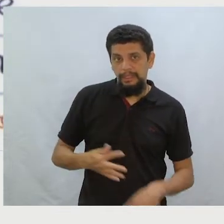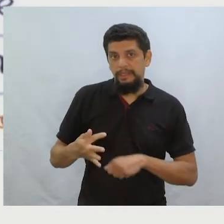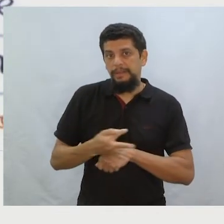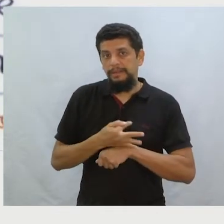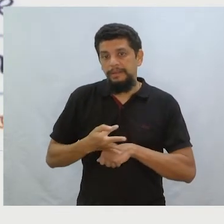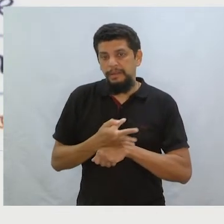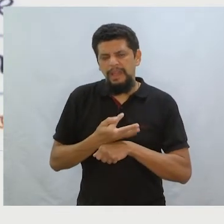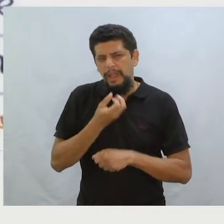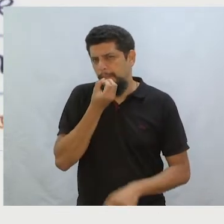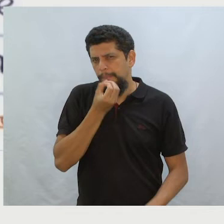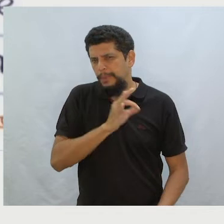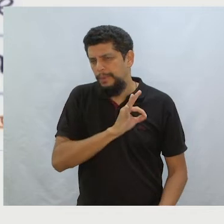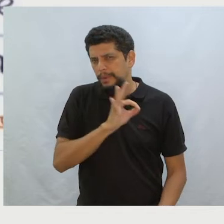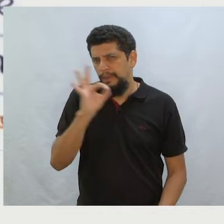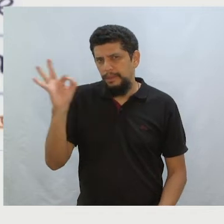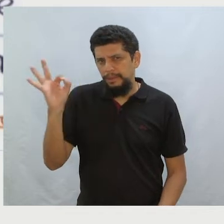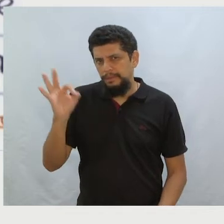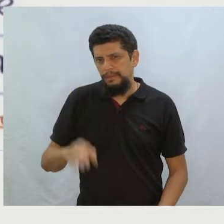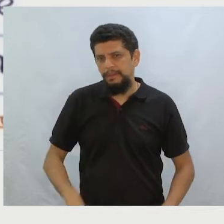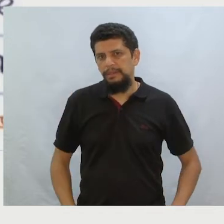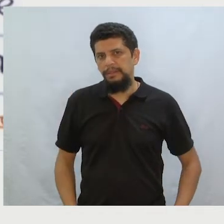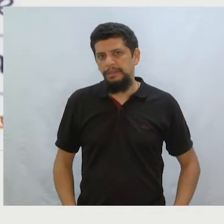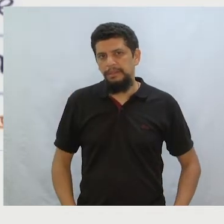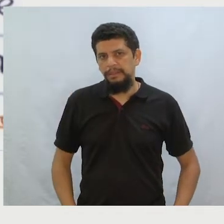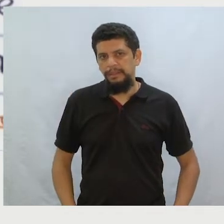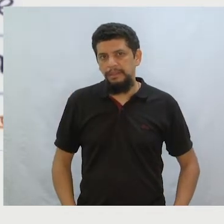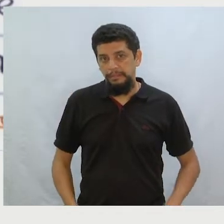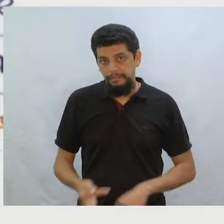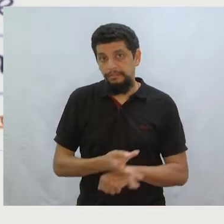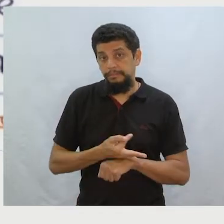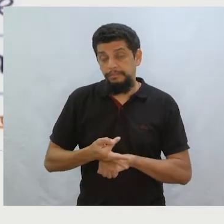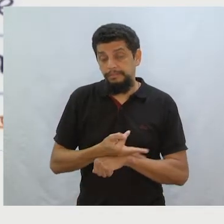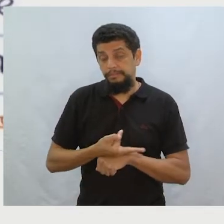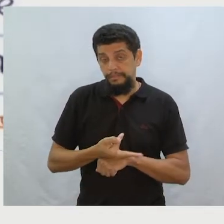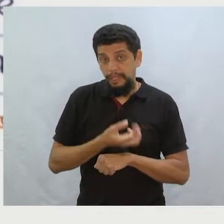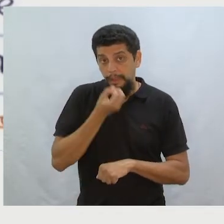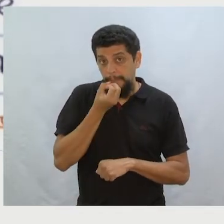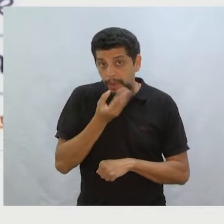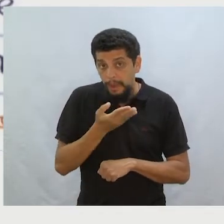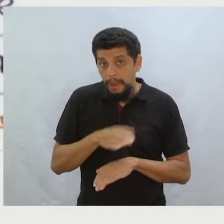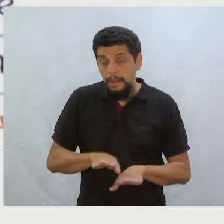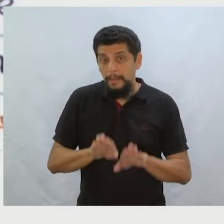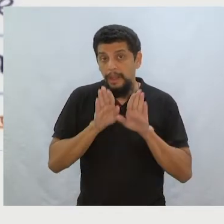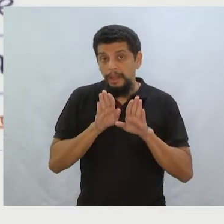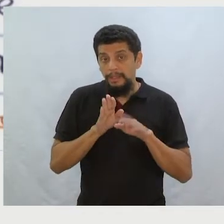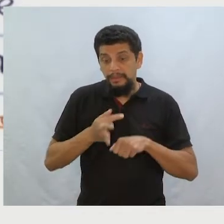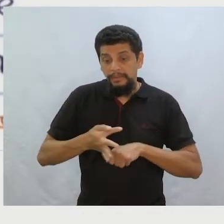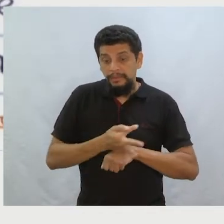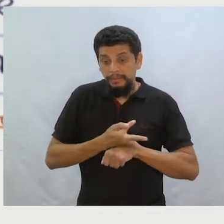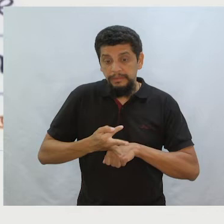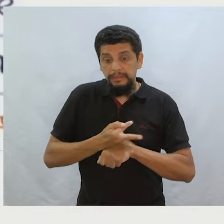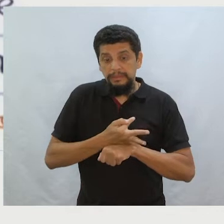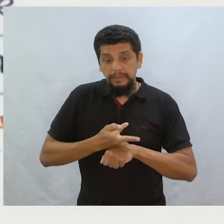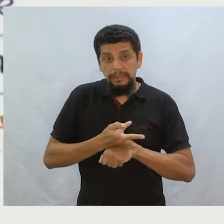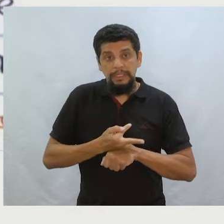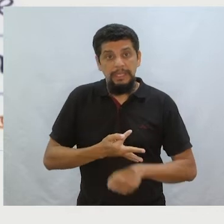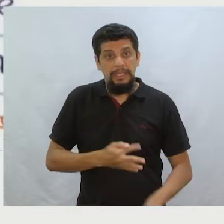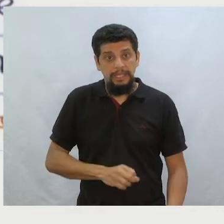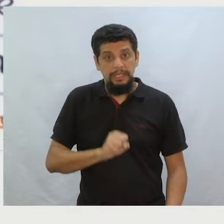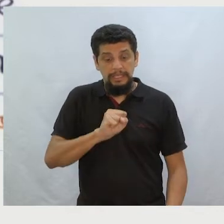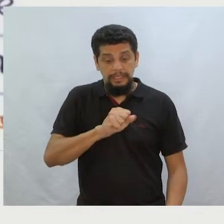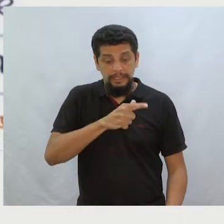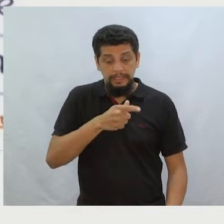assim férias é bom férias é bom mas férias são